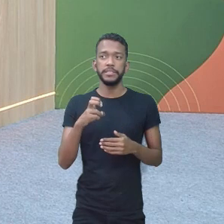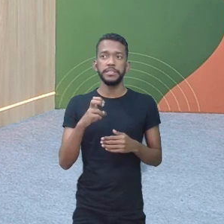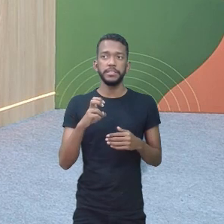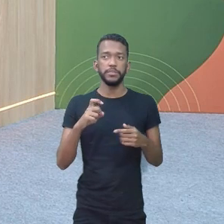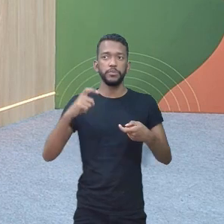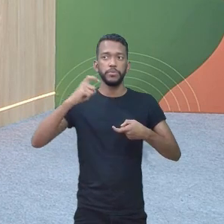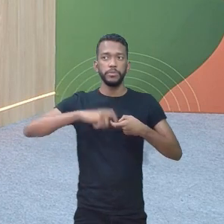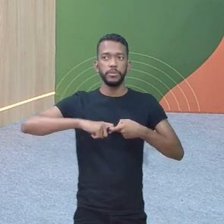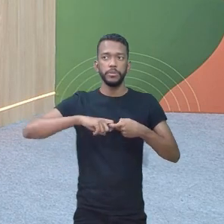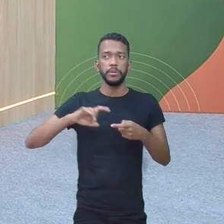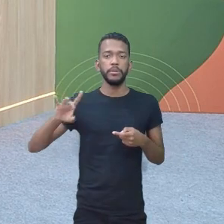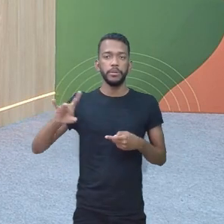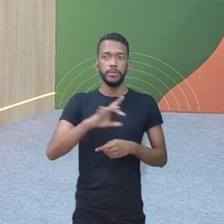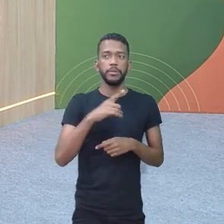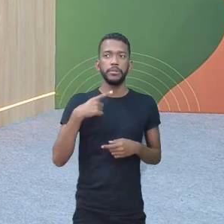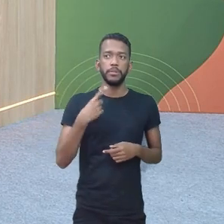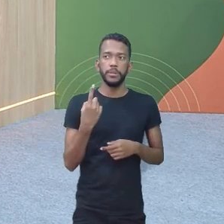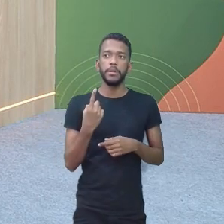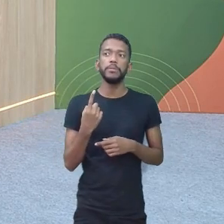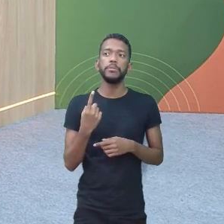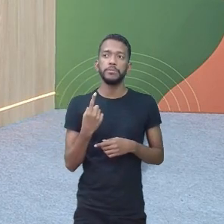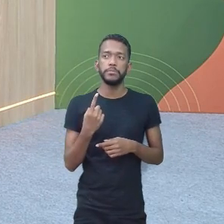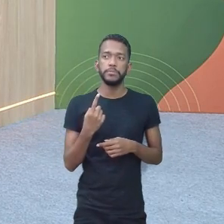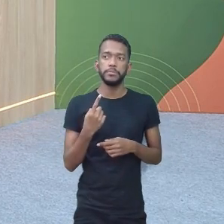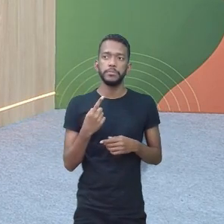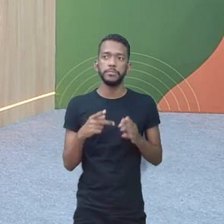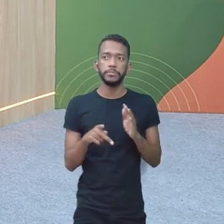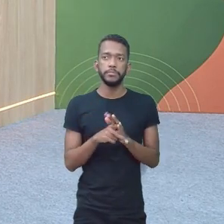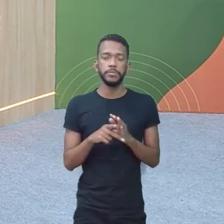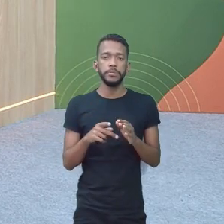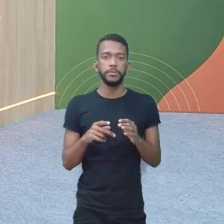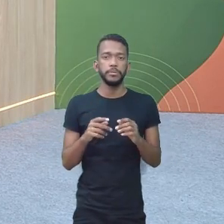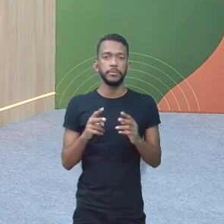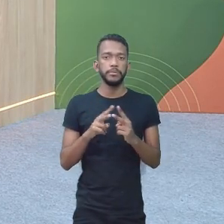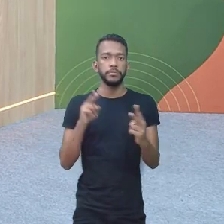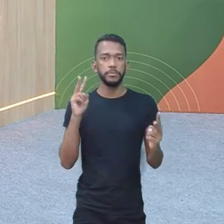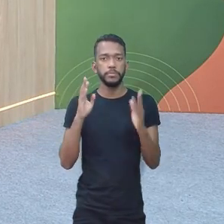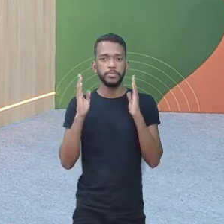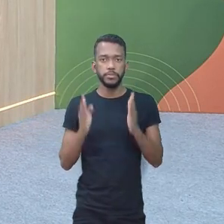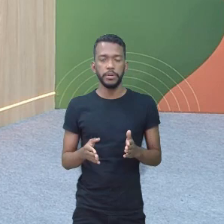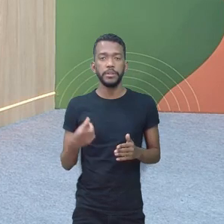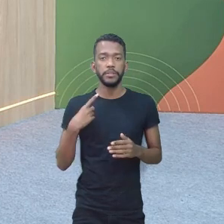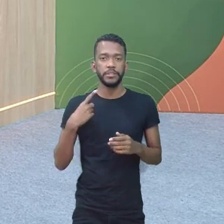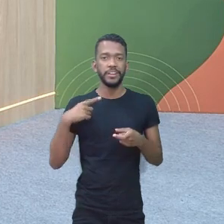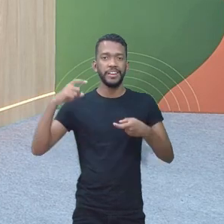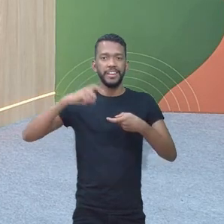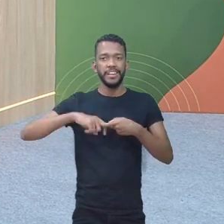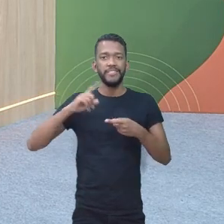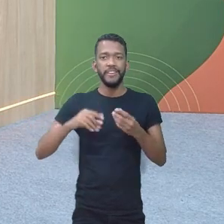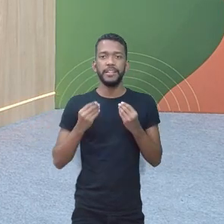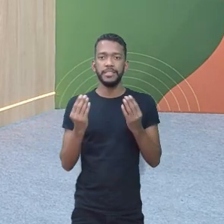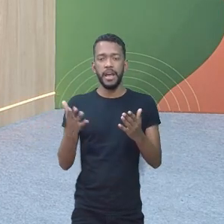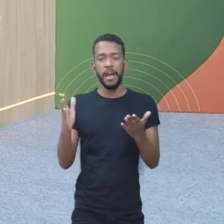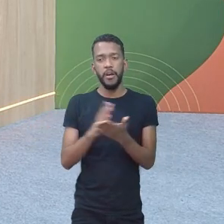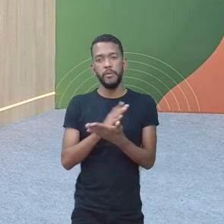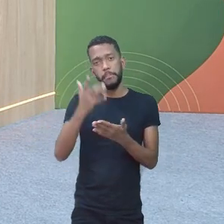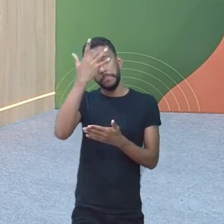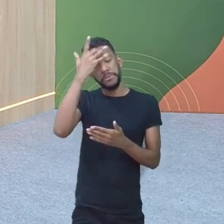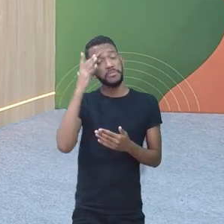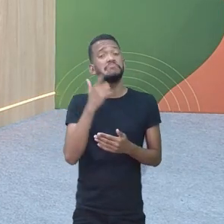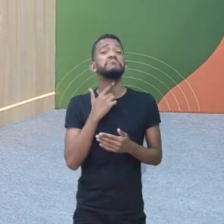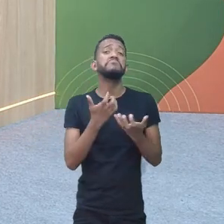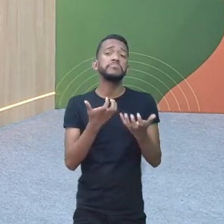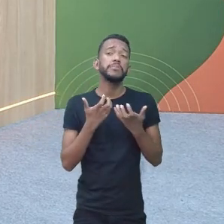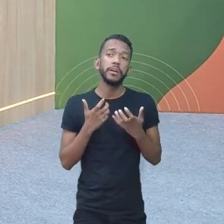links de um programa de teleconferência. E aí esses links eles vão dar às pessoas que eles